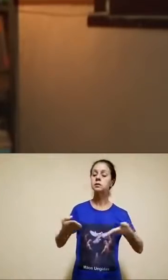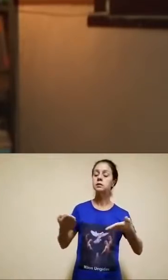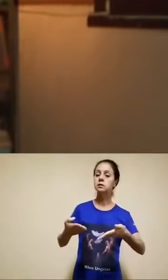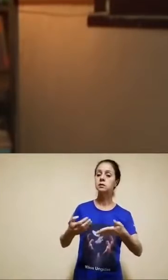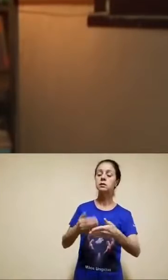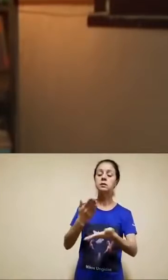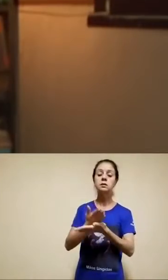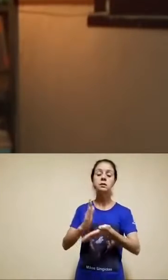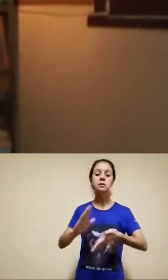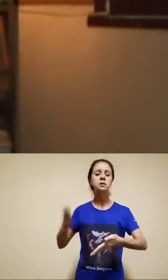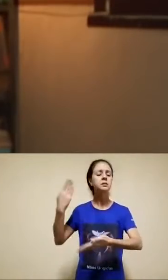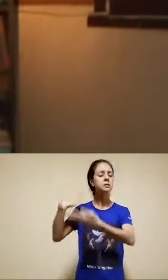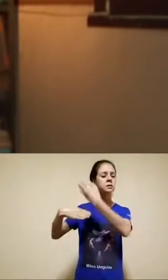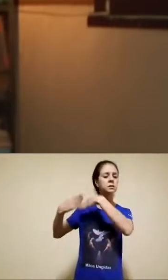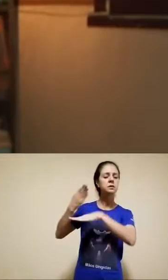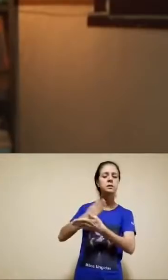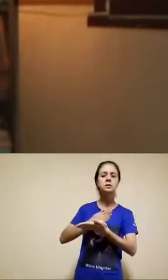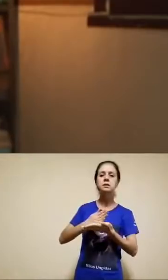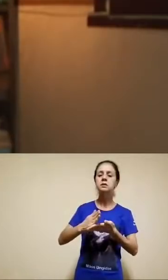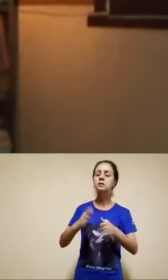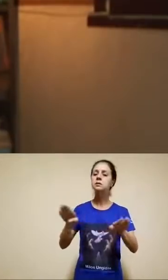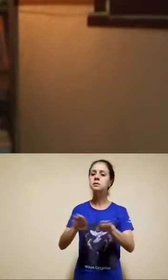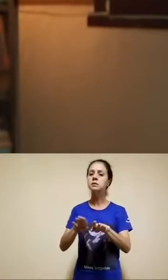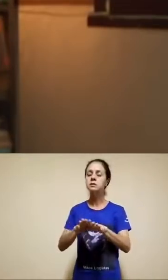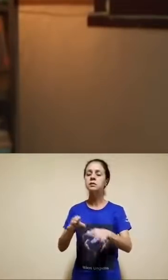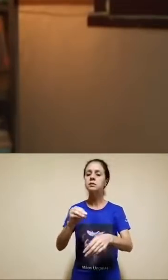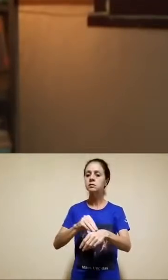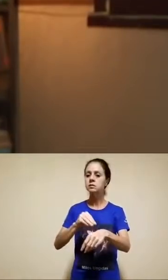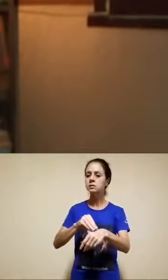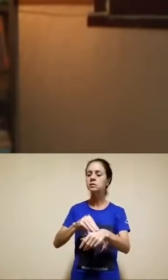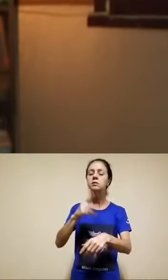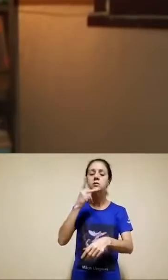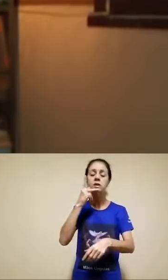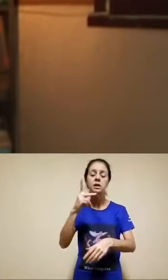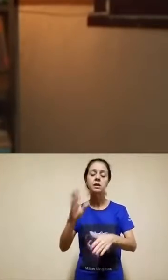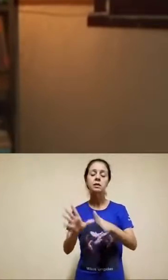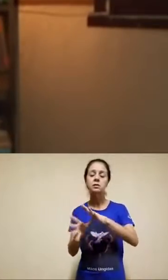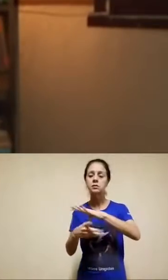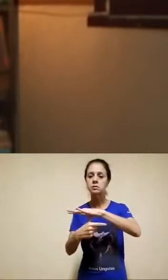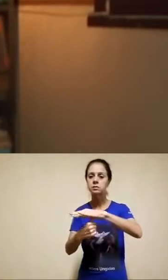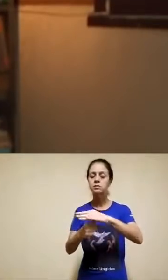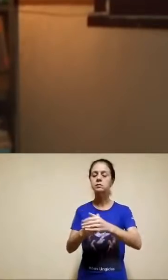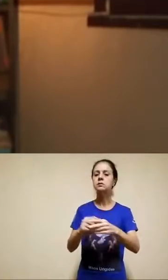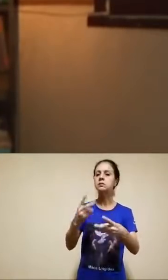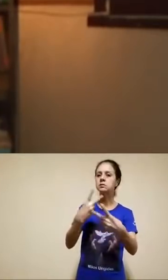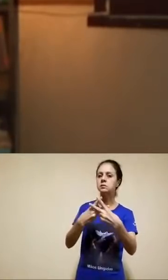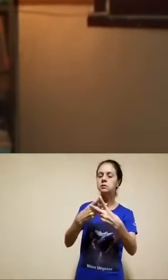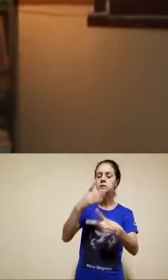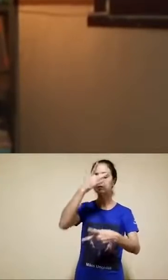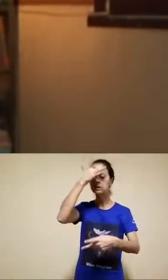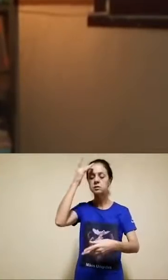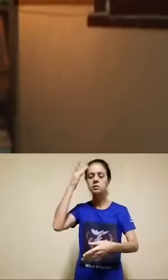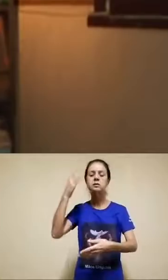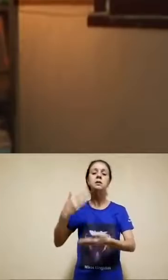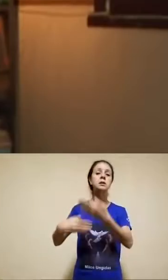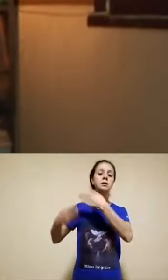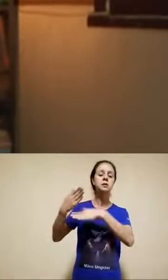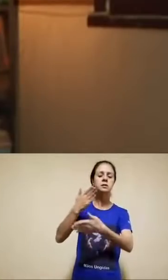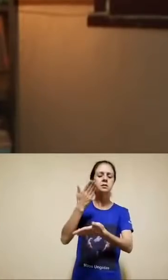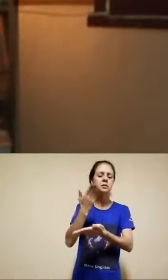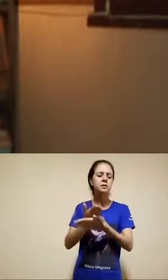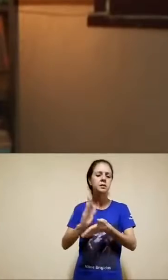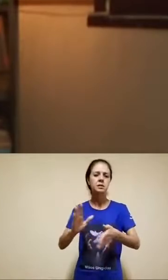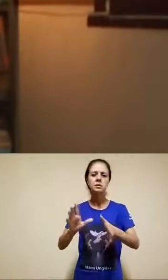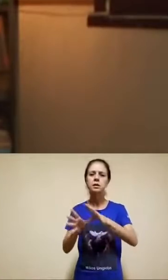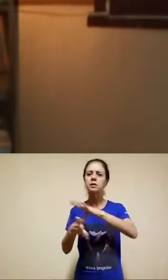a origem de tudo isso, porque também não é suficiente falar na corrupção, né? Prender algumas pessoas sem acabar com a máquina da corrupção, que é exatamente